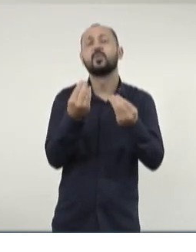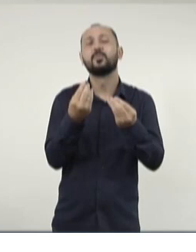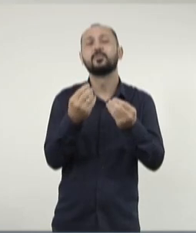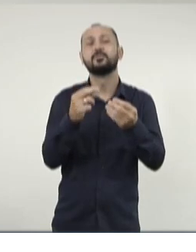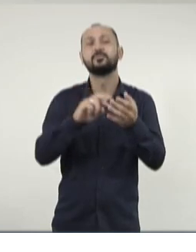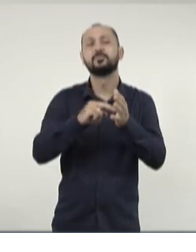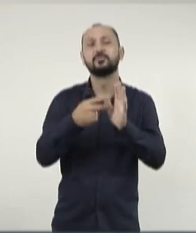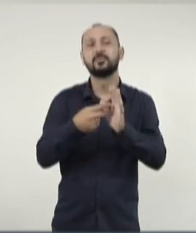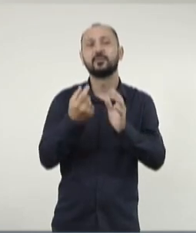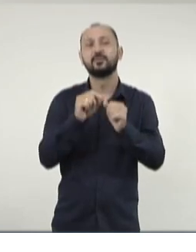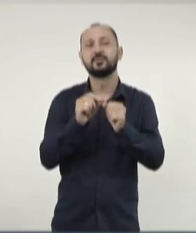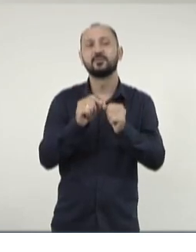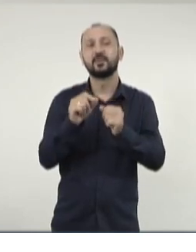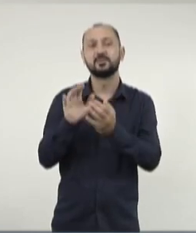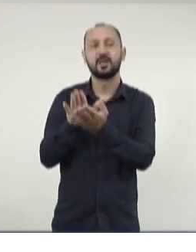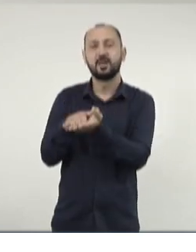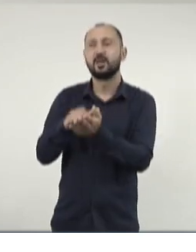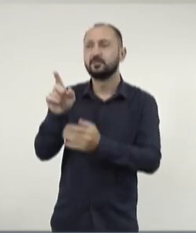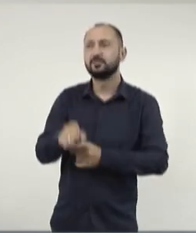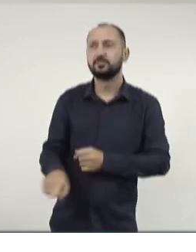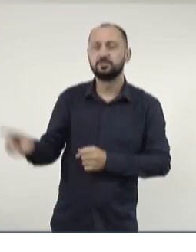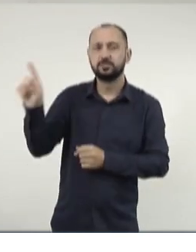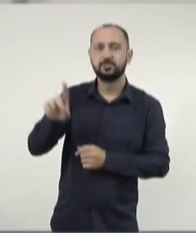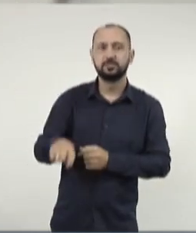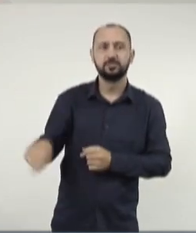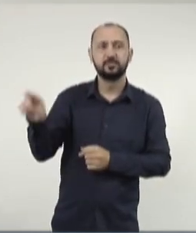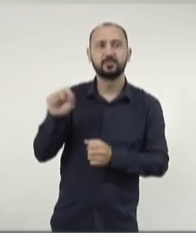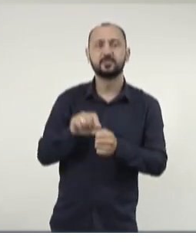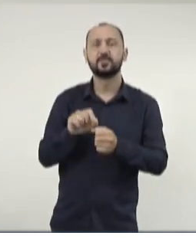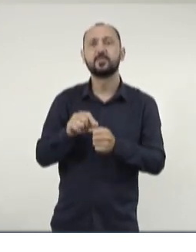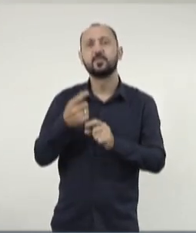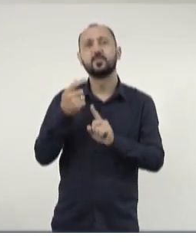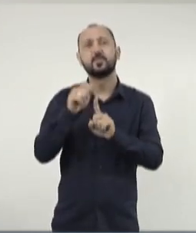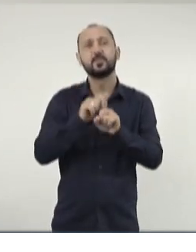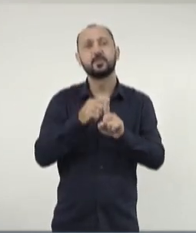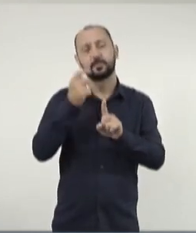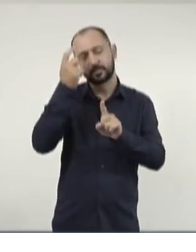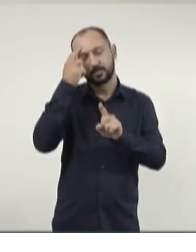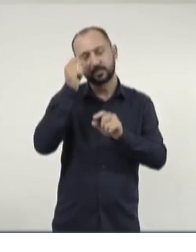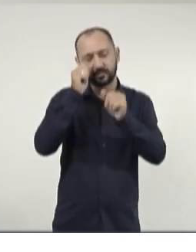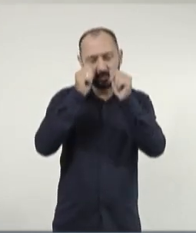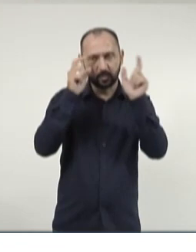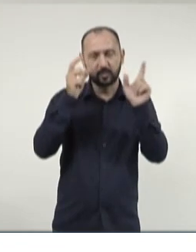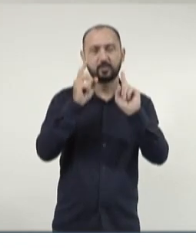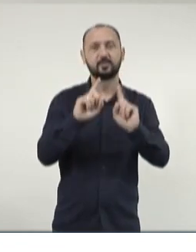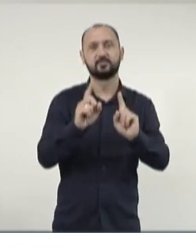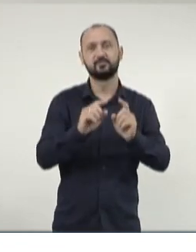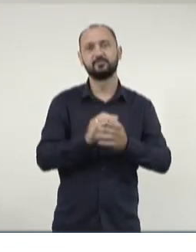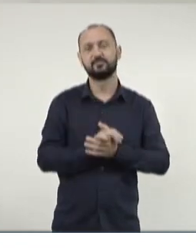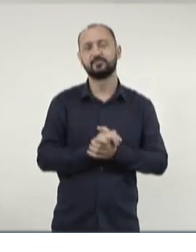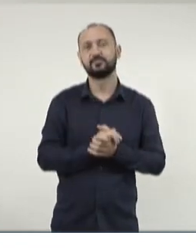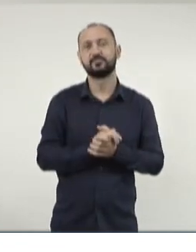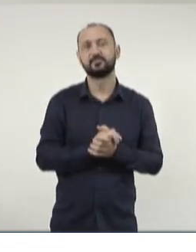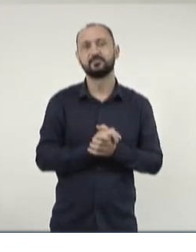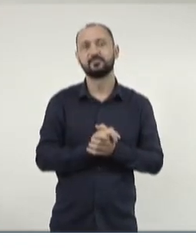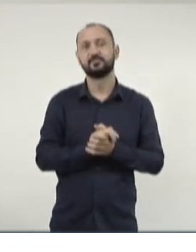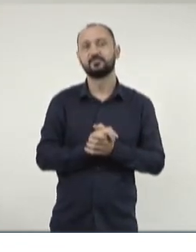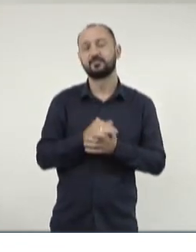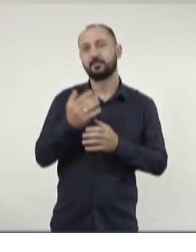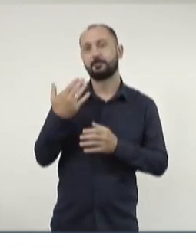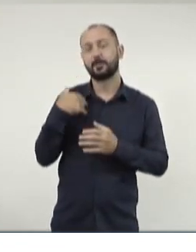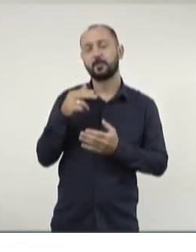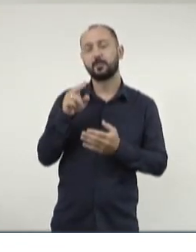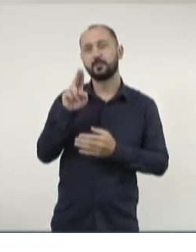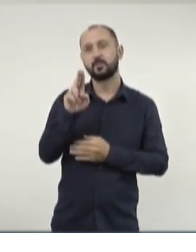a diálise. A gente já está há um mês fazendo diálise, pensando se meu pai vai acordar ou não. E aí tiramos meu pai